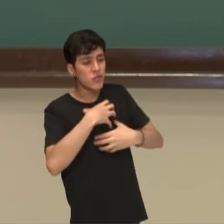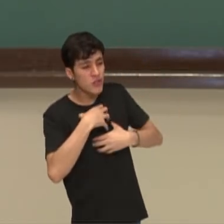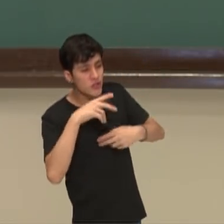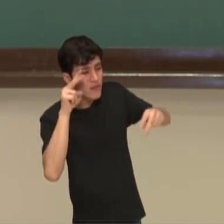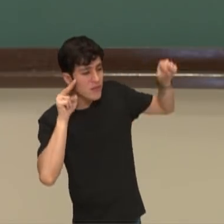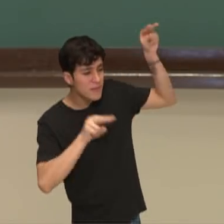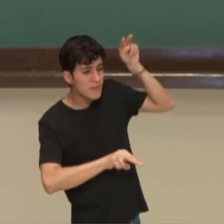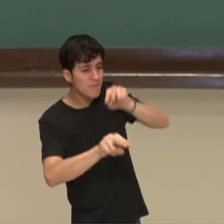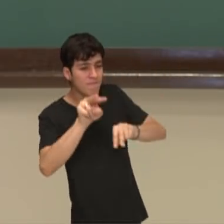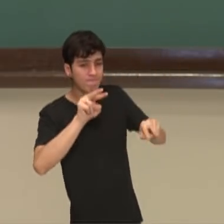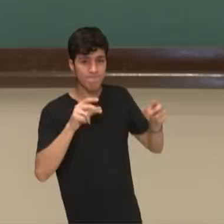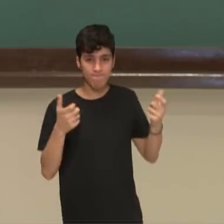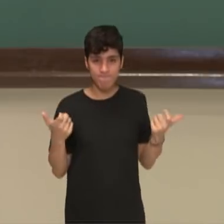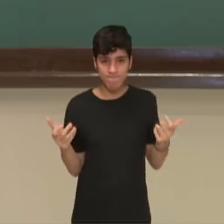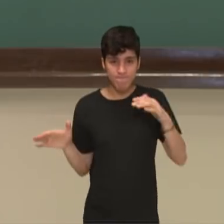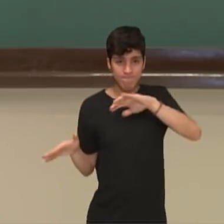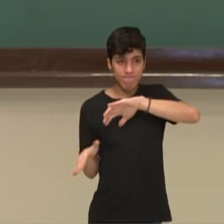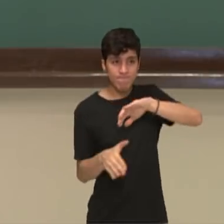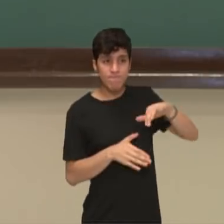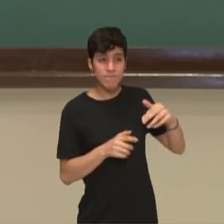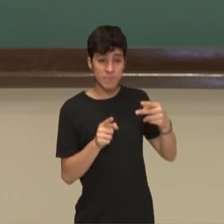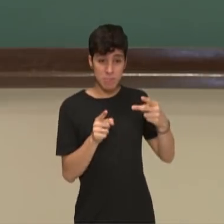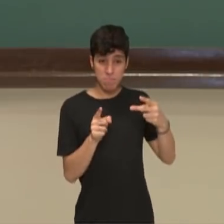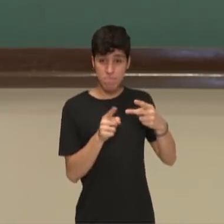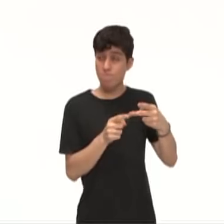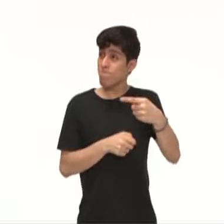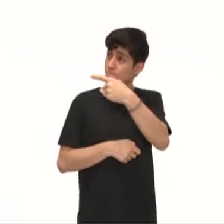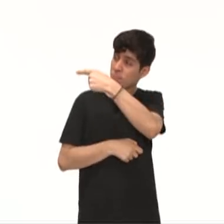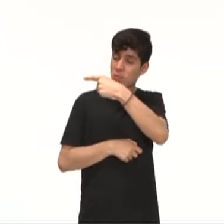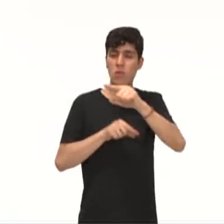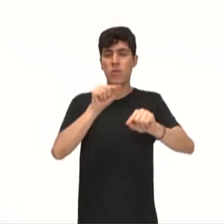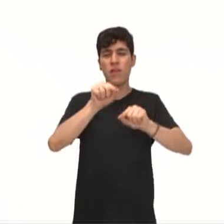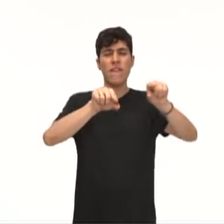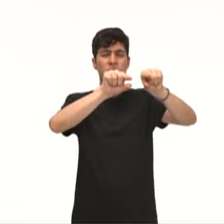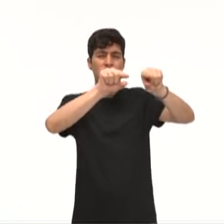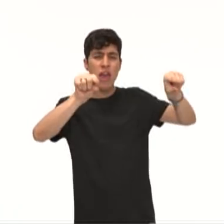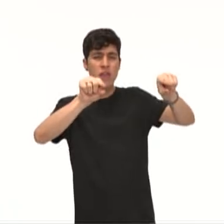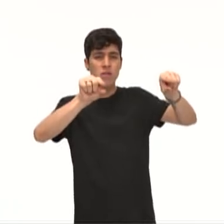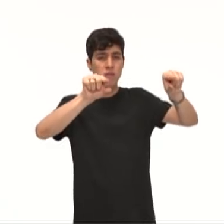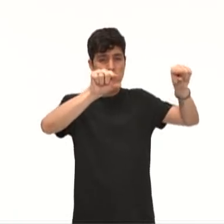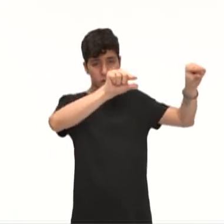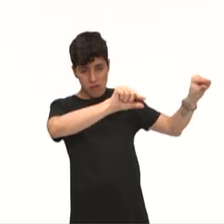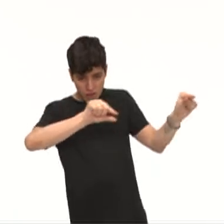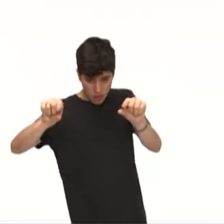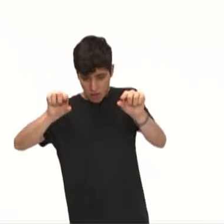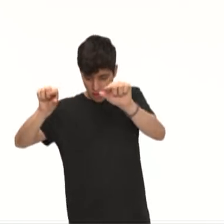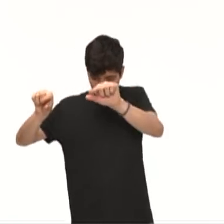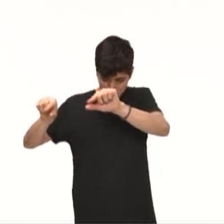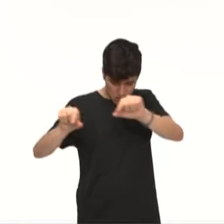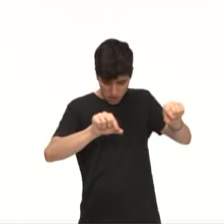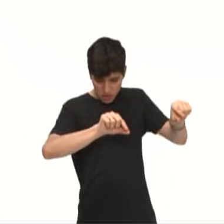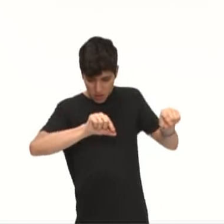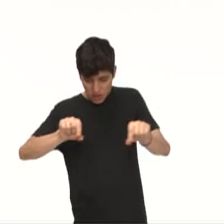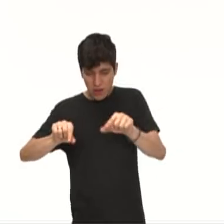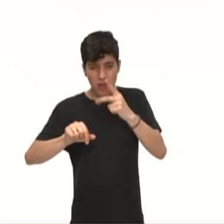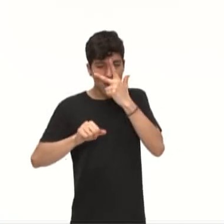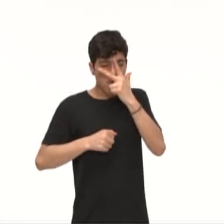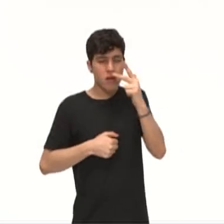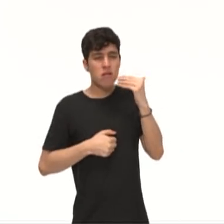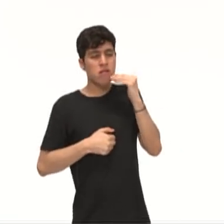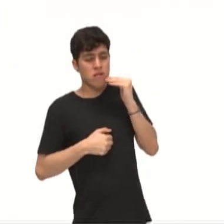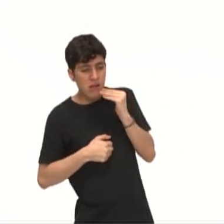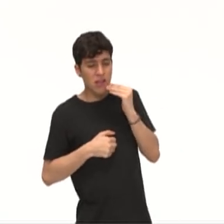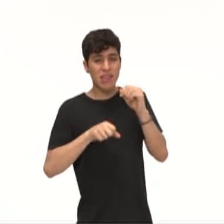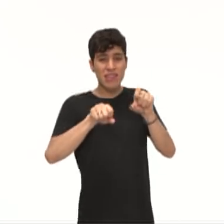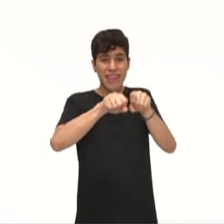outro poema, A Desconstrução do Verso. Então você tem um poema totalmente torto, que quebra totalmente o